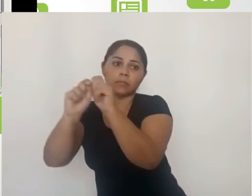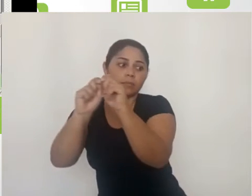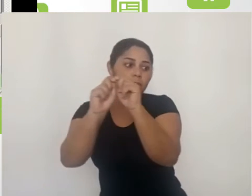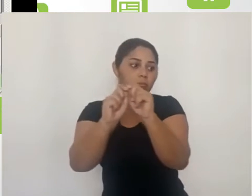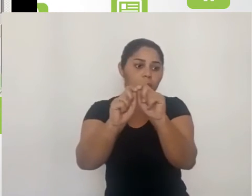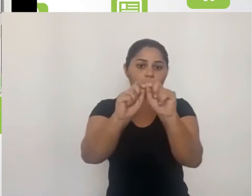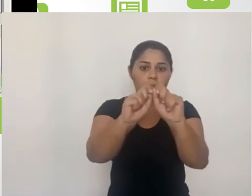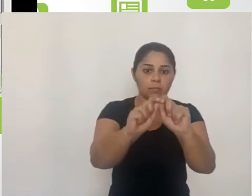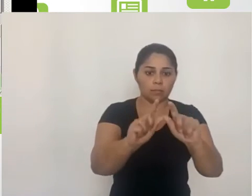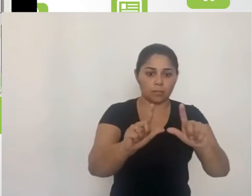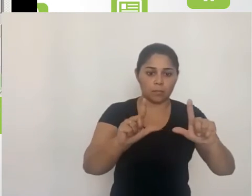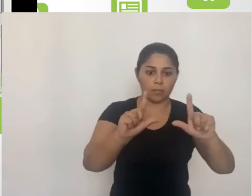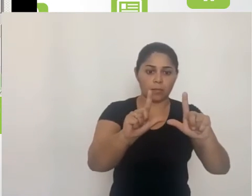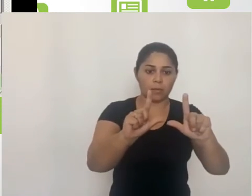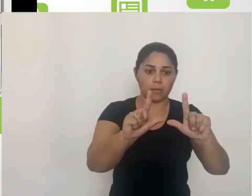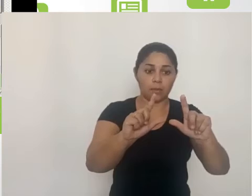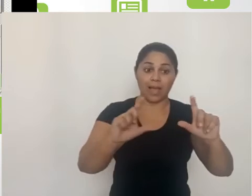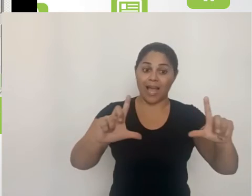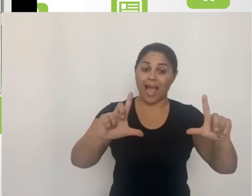uma seleção.